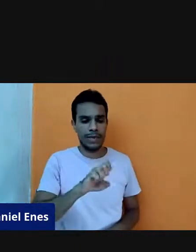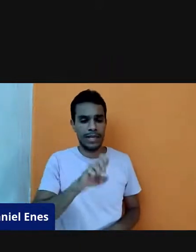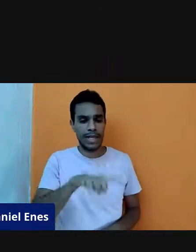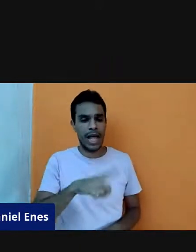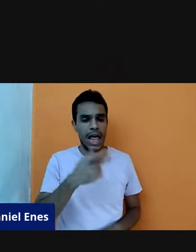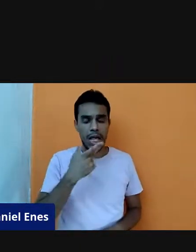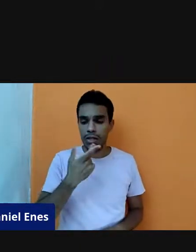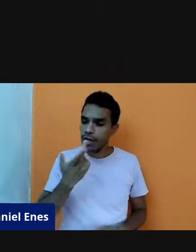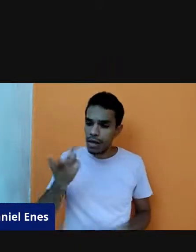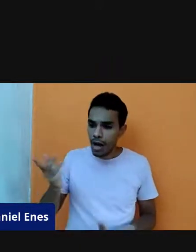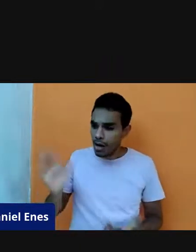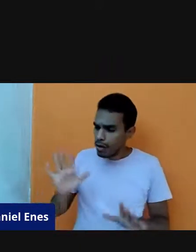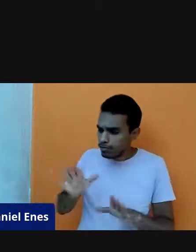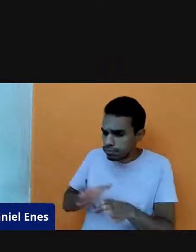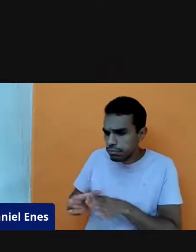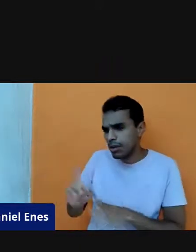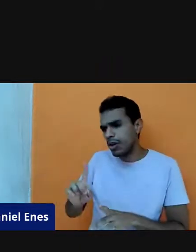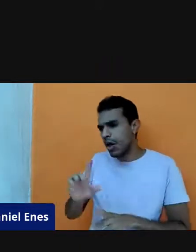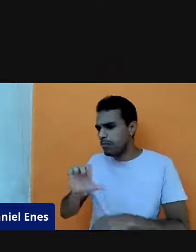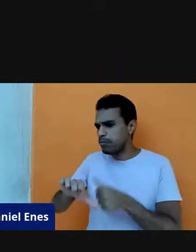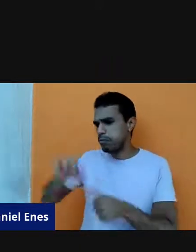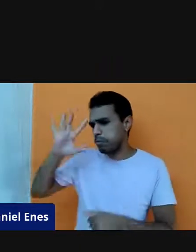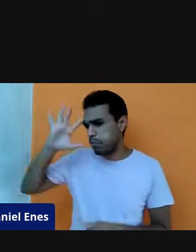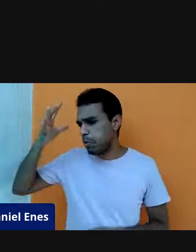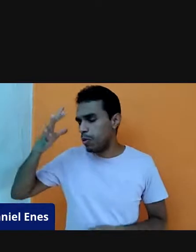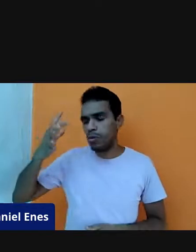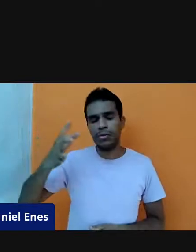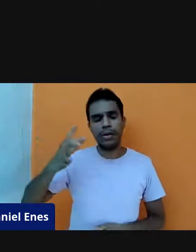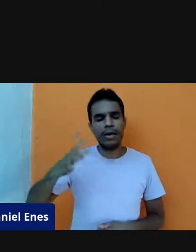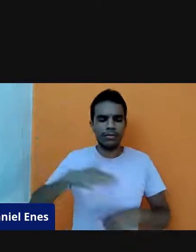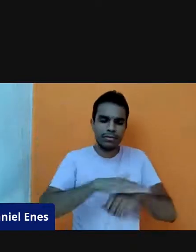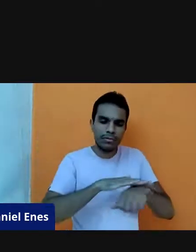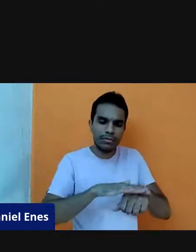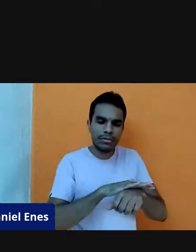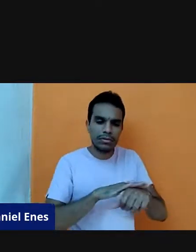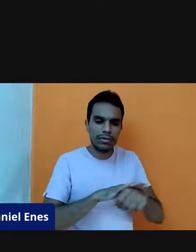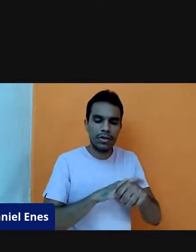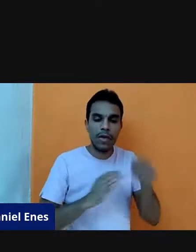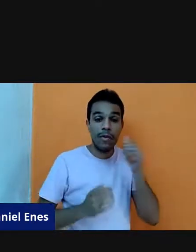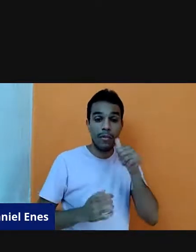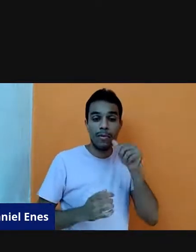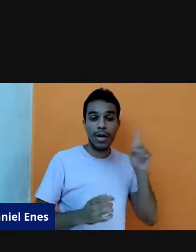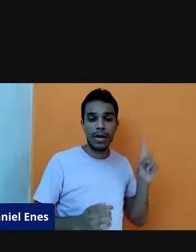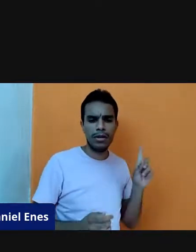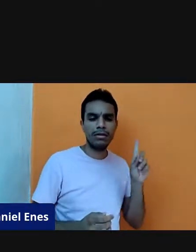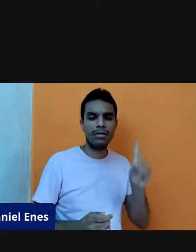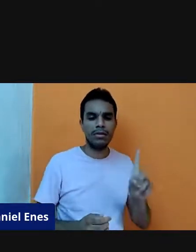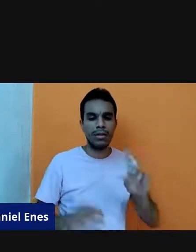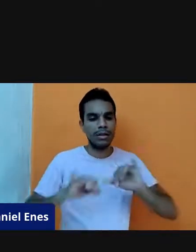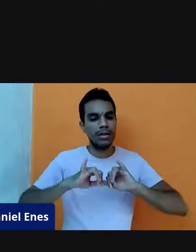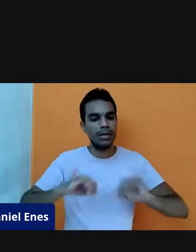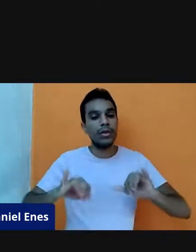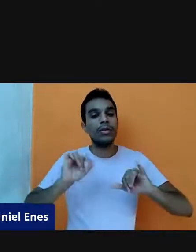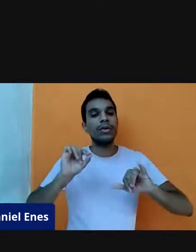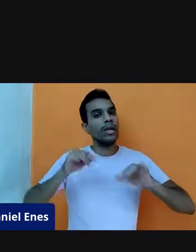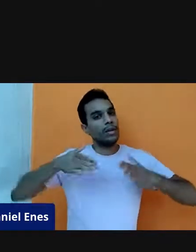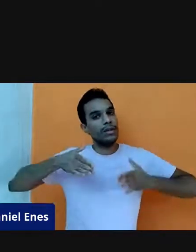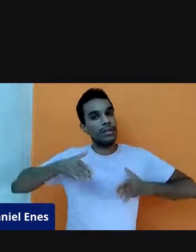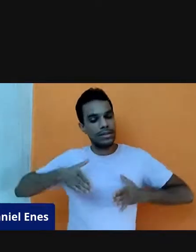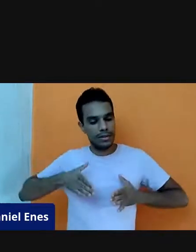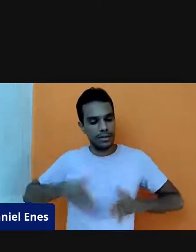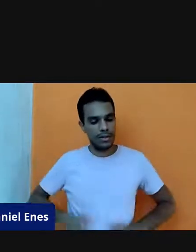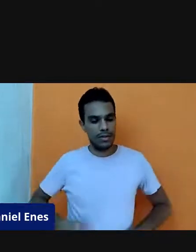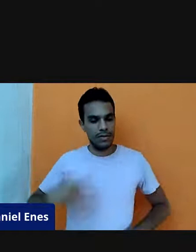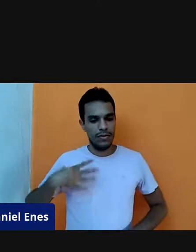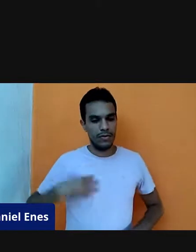do contrário. Nessa conversa, sai uma mulher de uma casa e anuncia o nascimento do filho